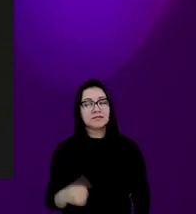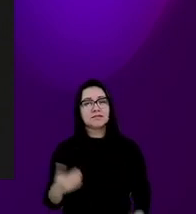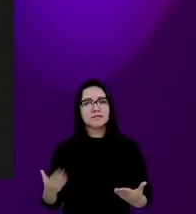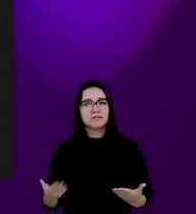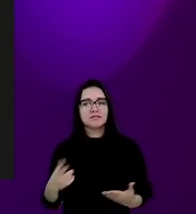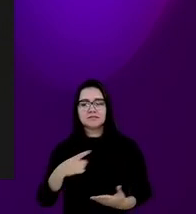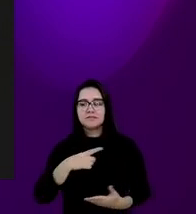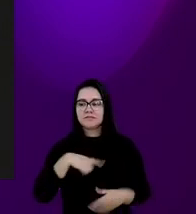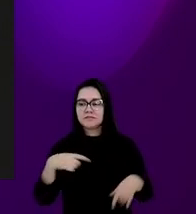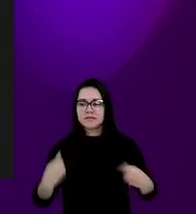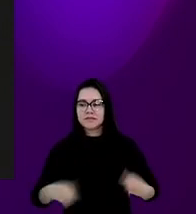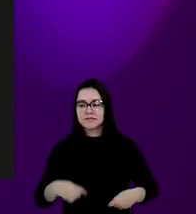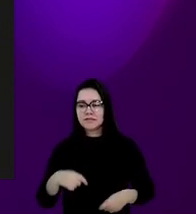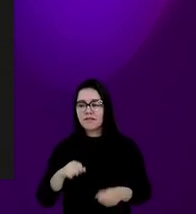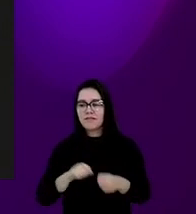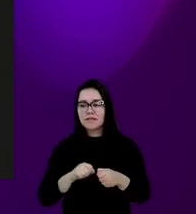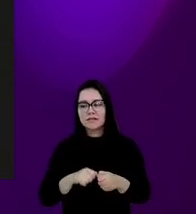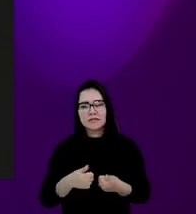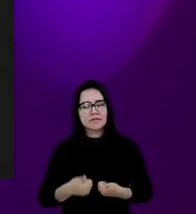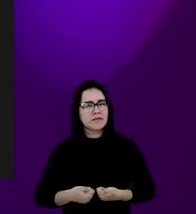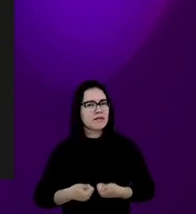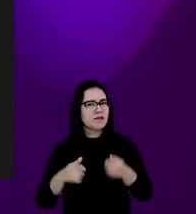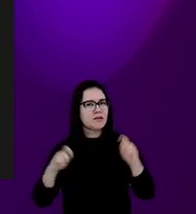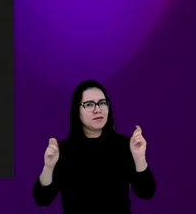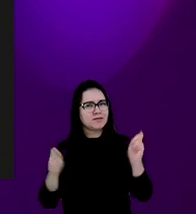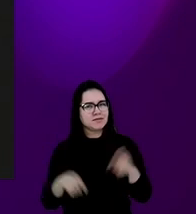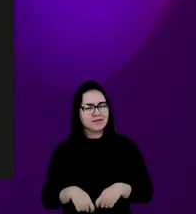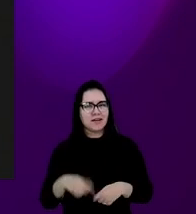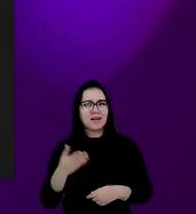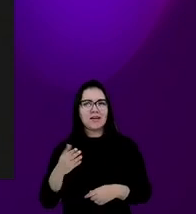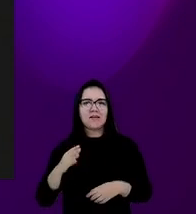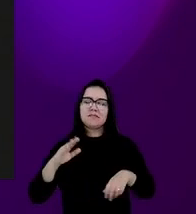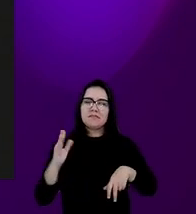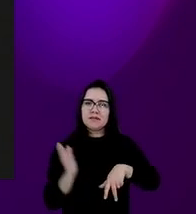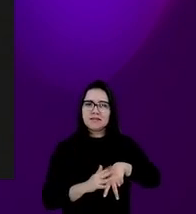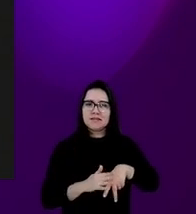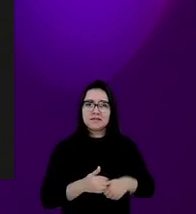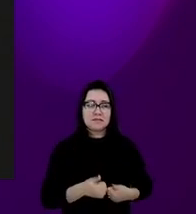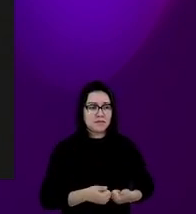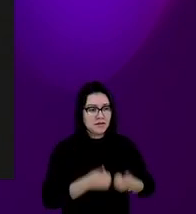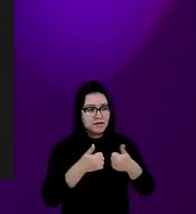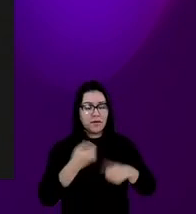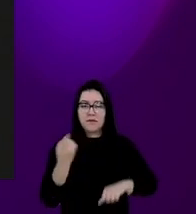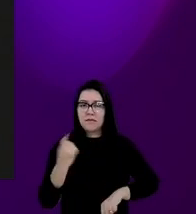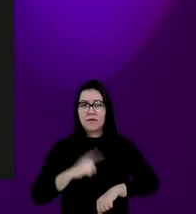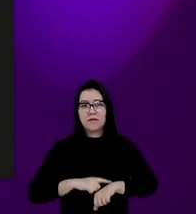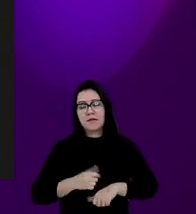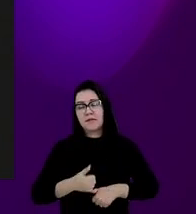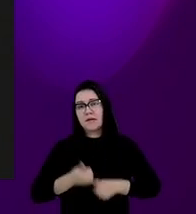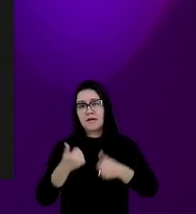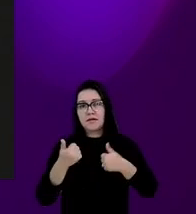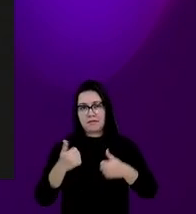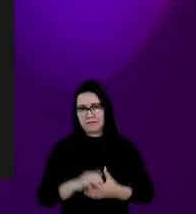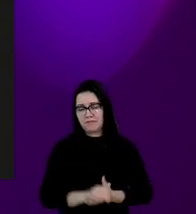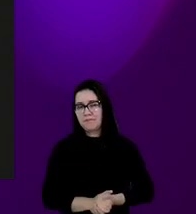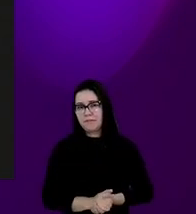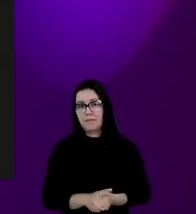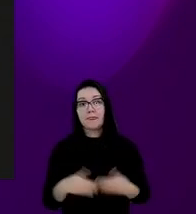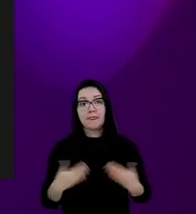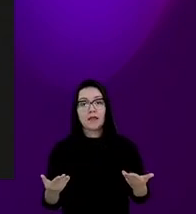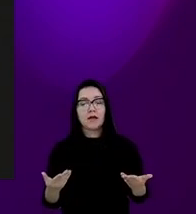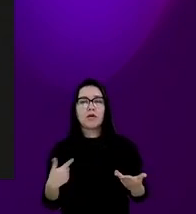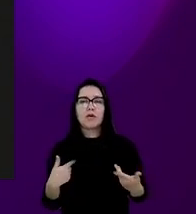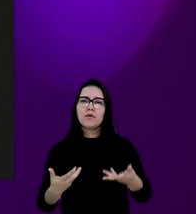estar sendo feito da melhor forma, no melhor paciente, no melhor momento possível. Então, eu gostaria de